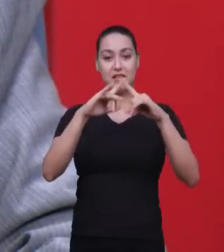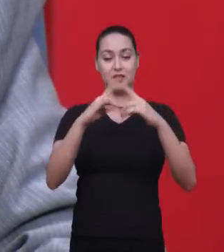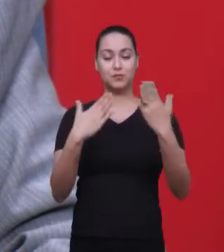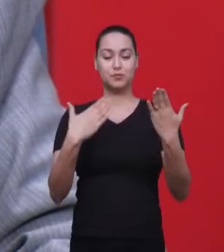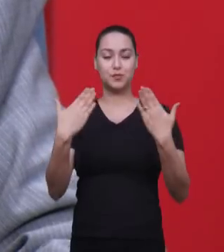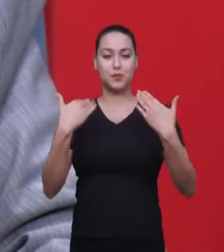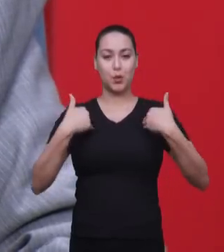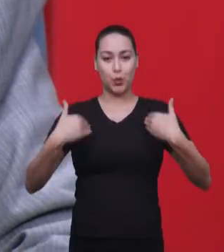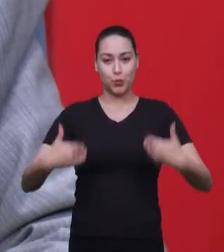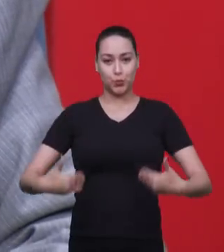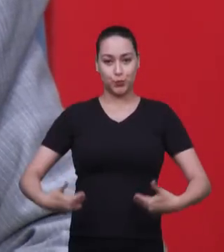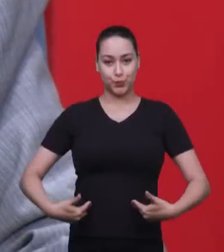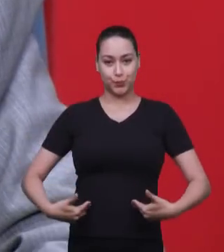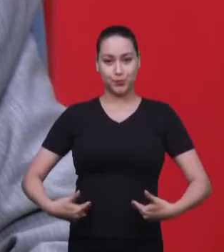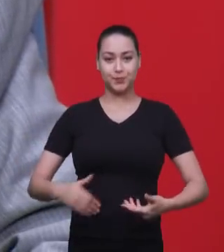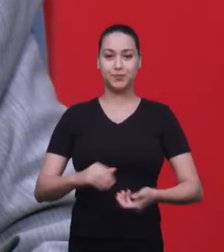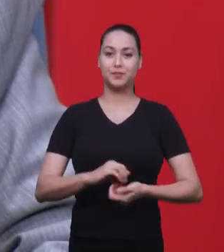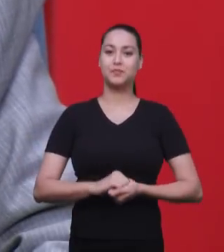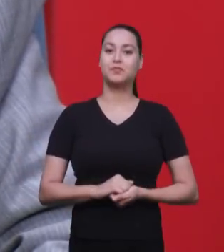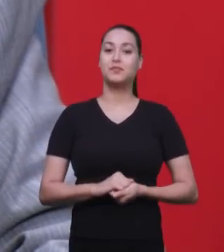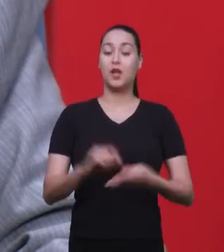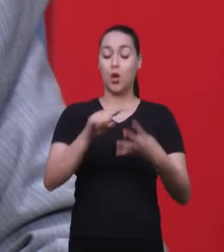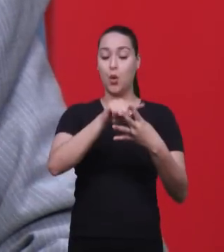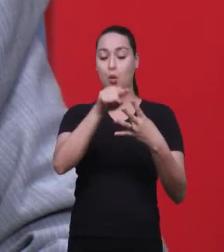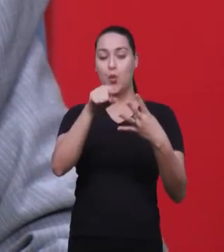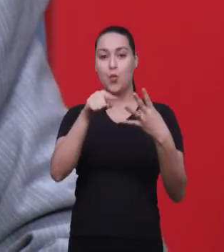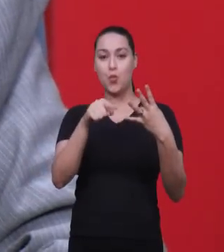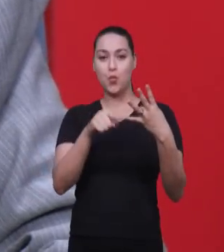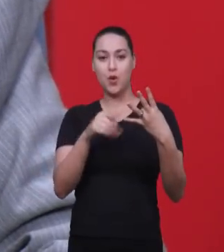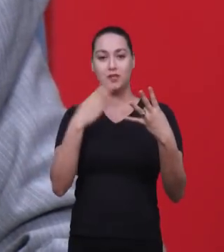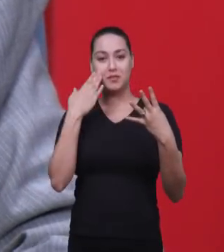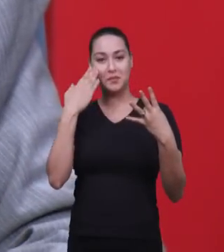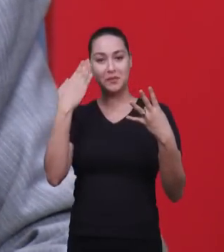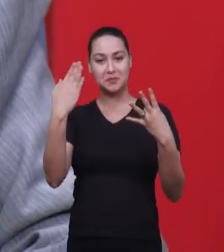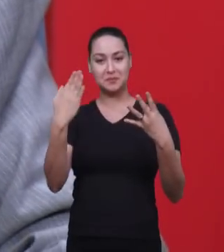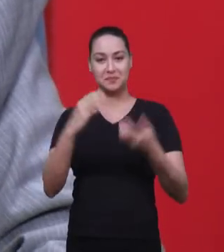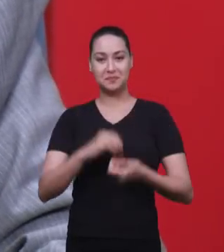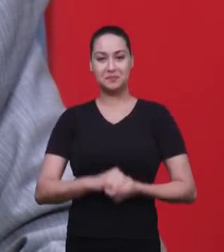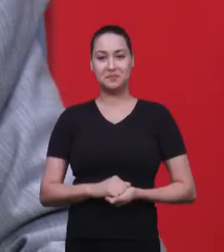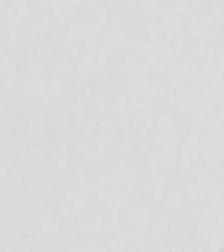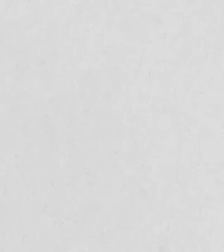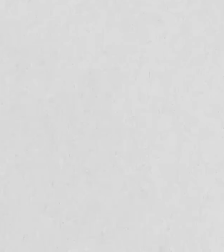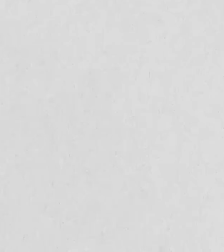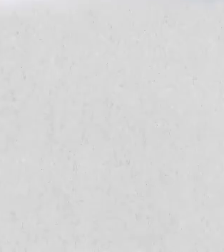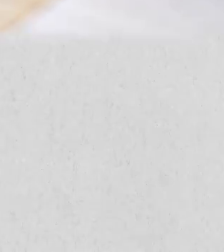como Corpo. Já agora no quarto episódio, após a vinheta.